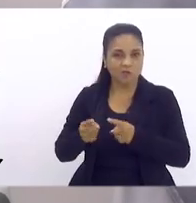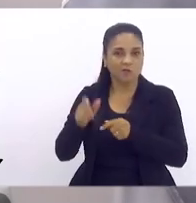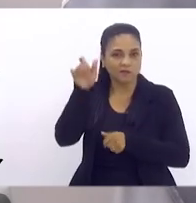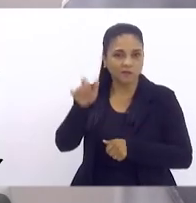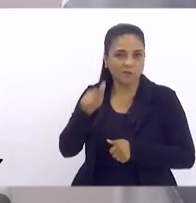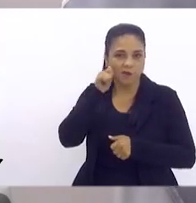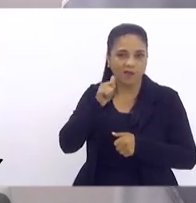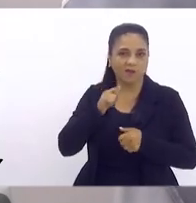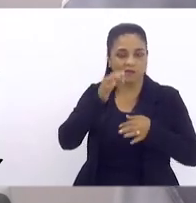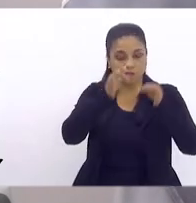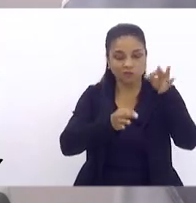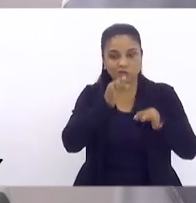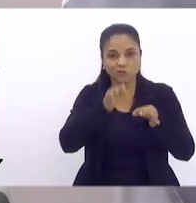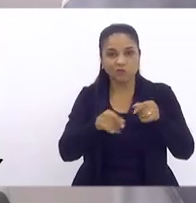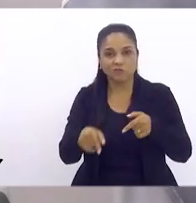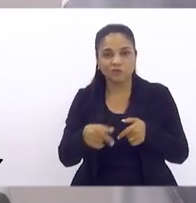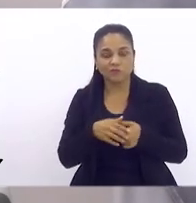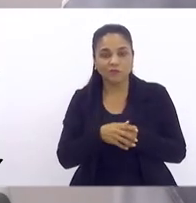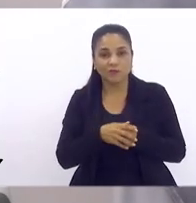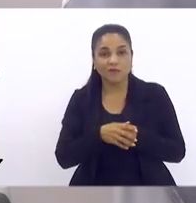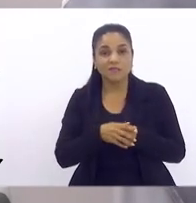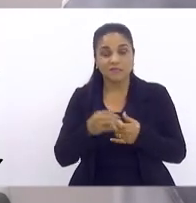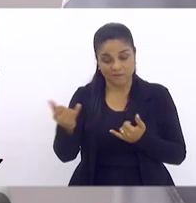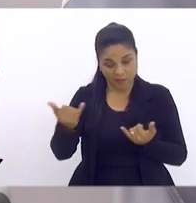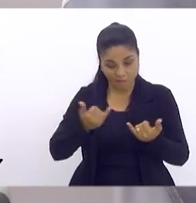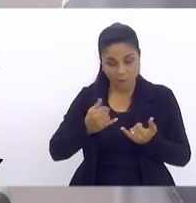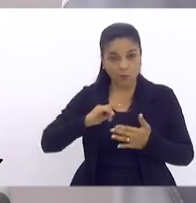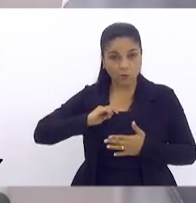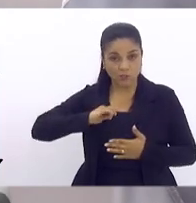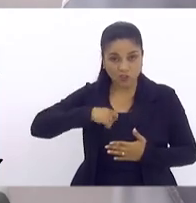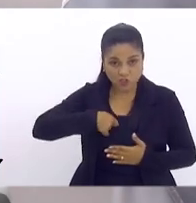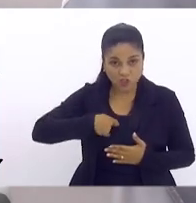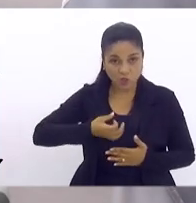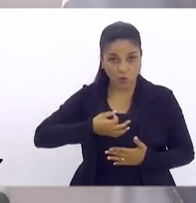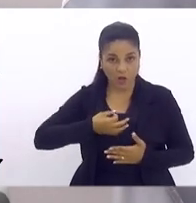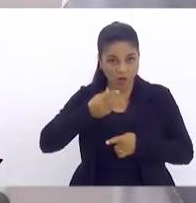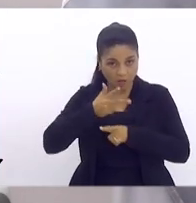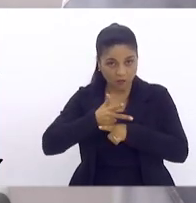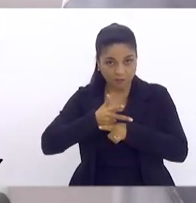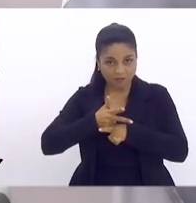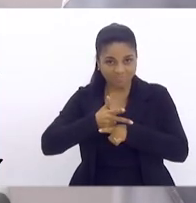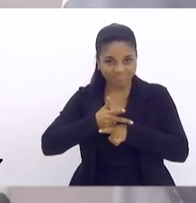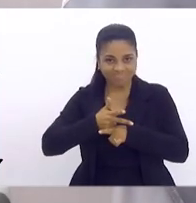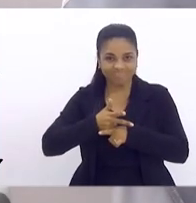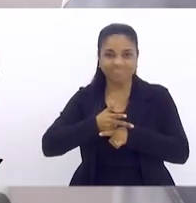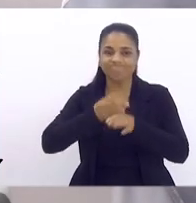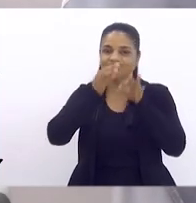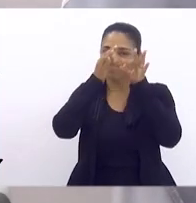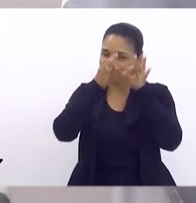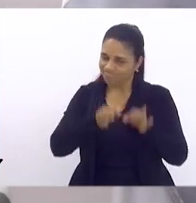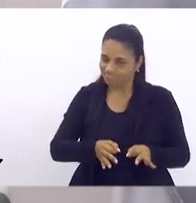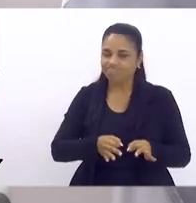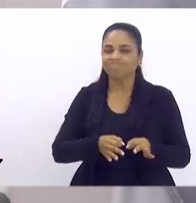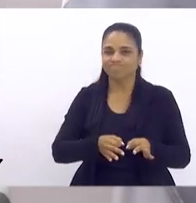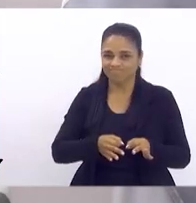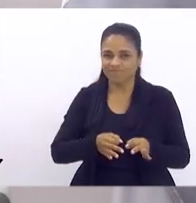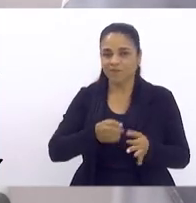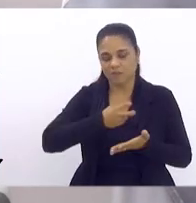e aí se vem a informação de que ele desligou a câmera isso com certeza vai ser